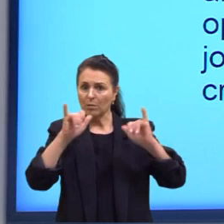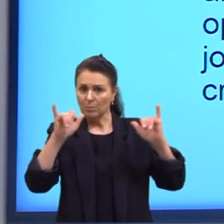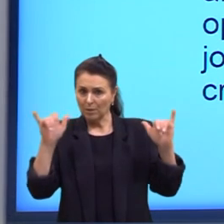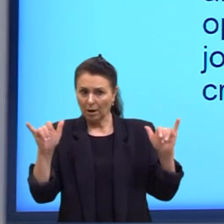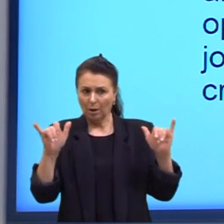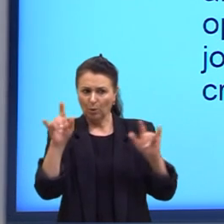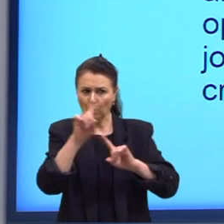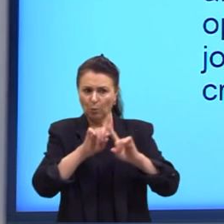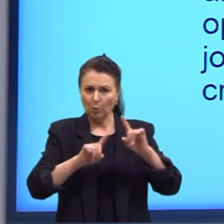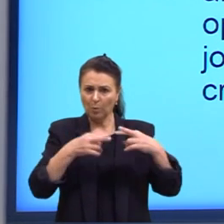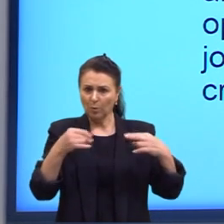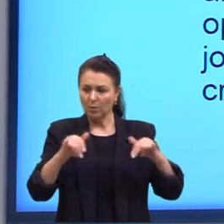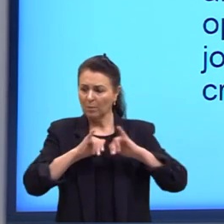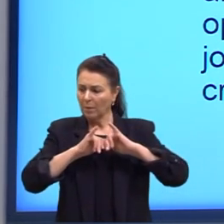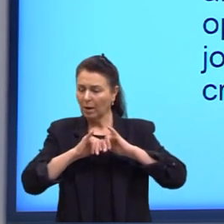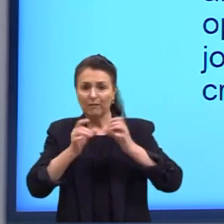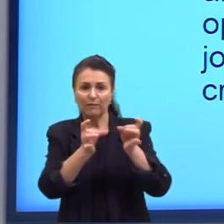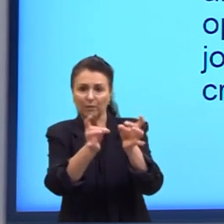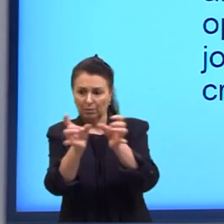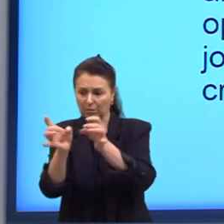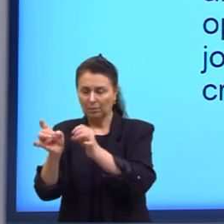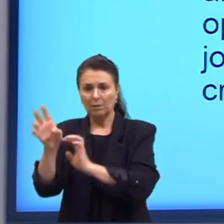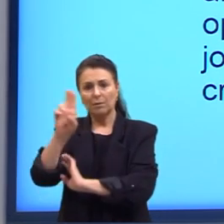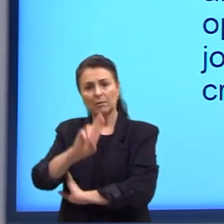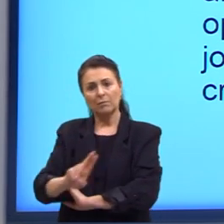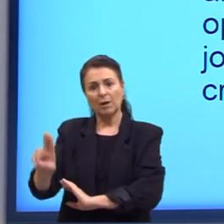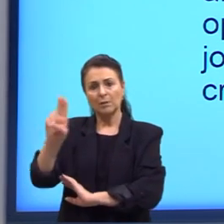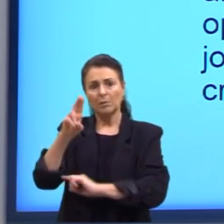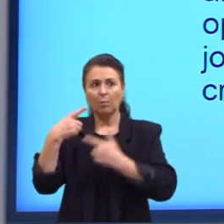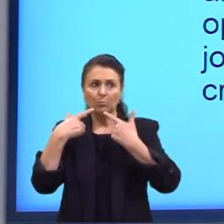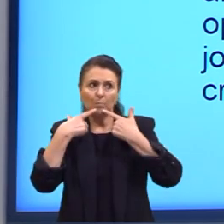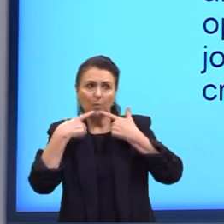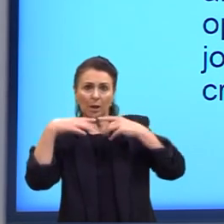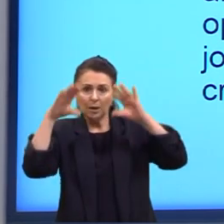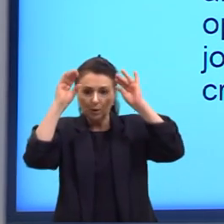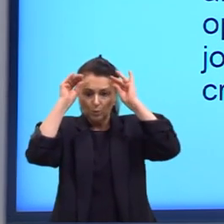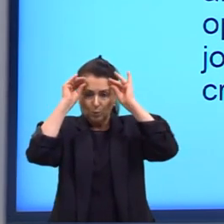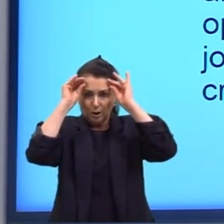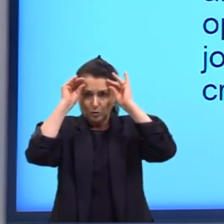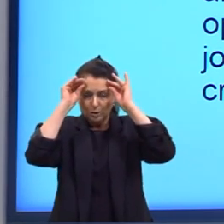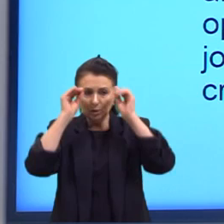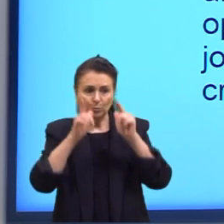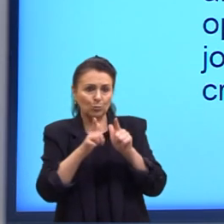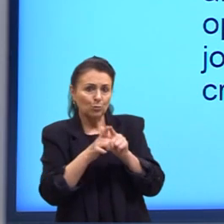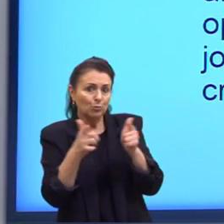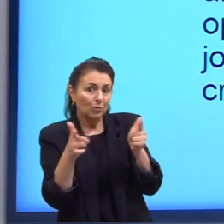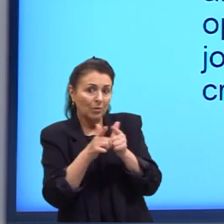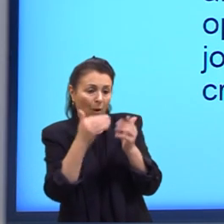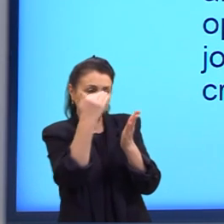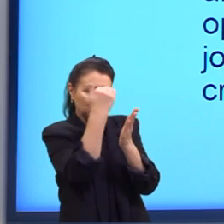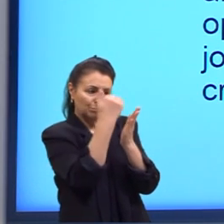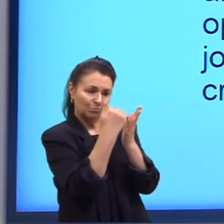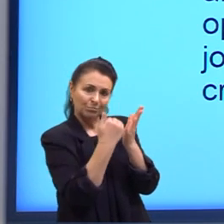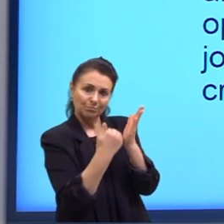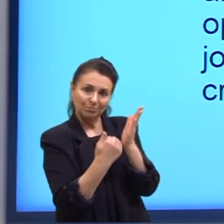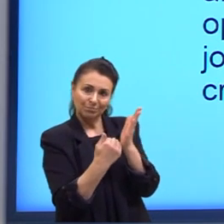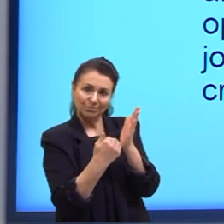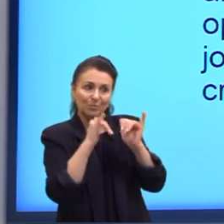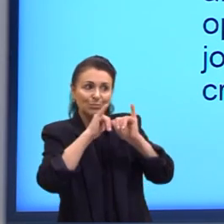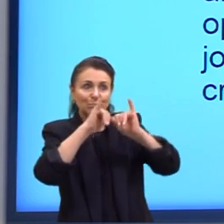produto para venda provavelmente ele vai utilizar uma linguagem dos classificados de um jornal de uma